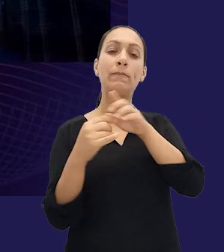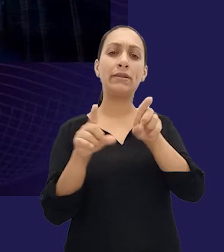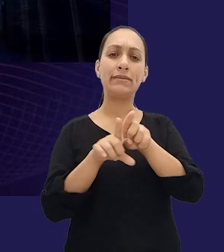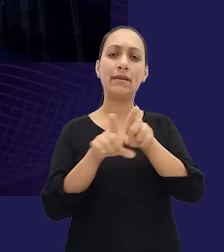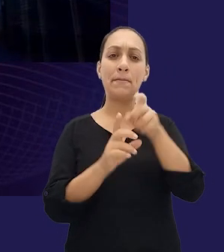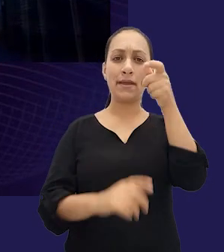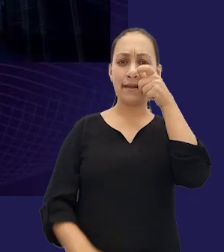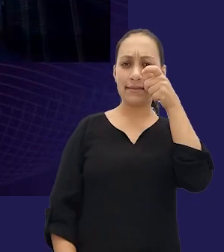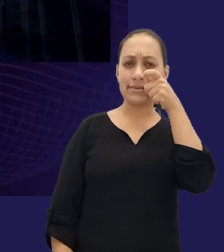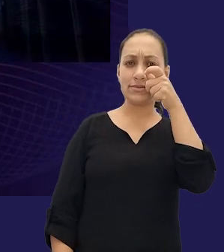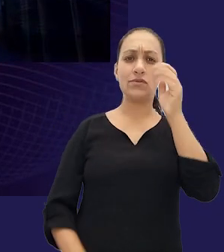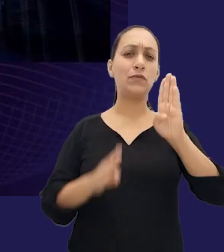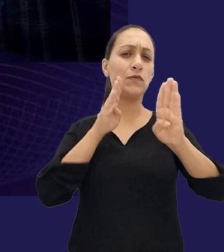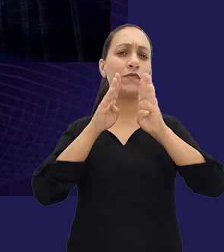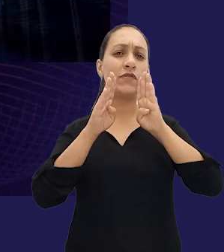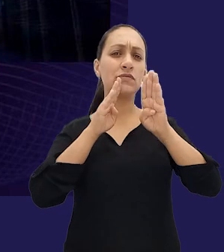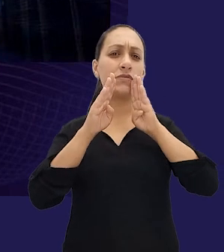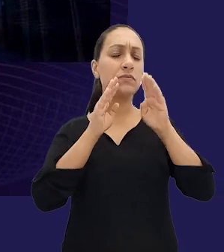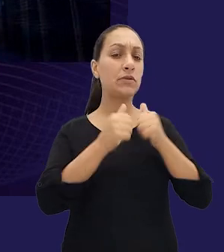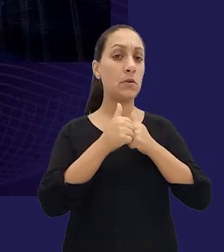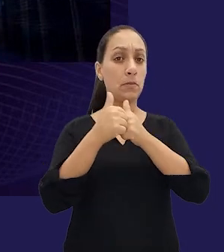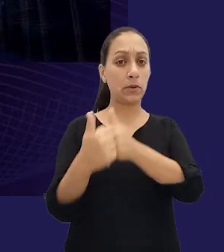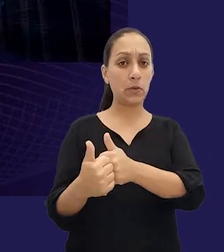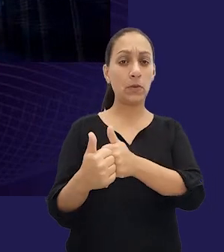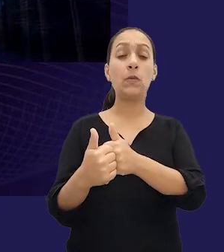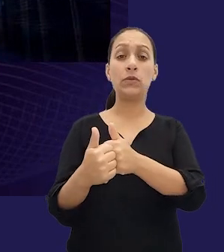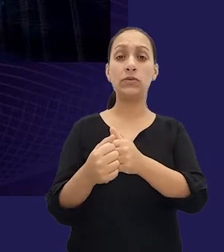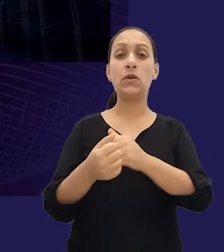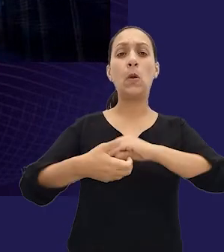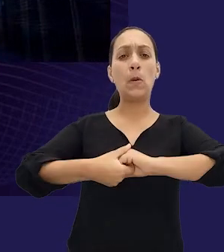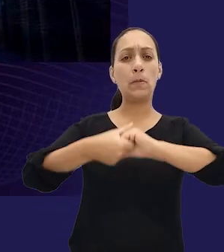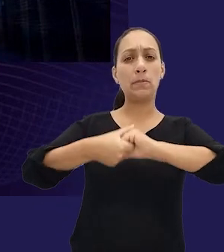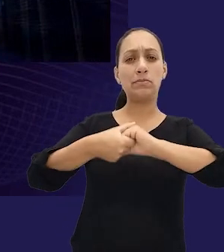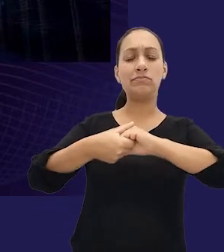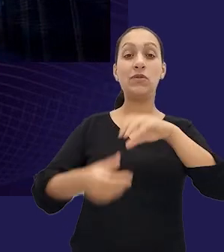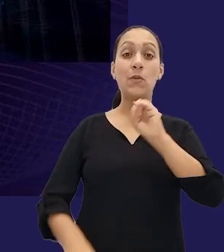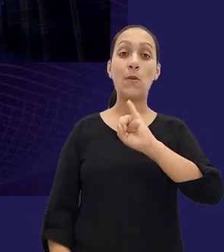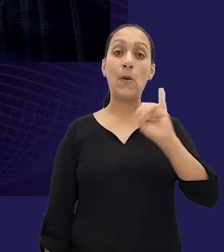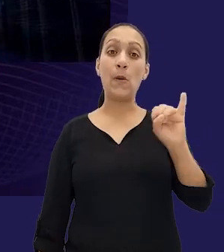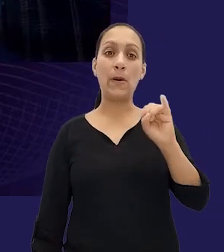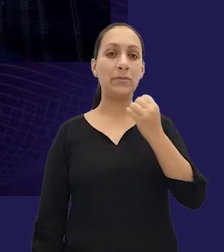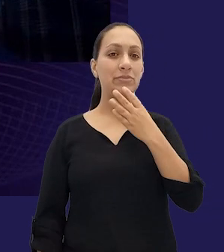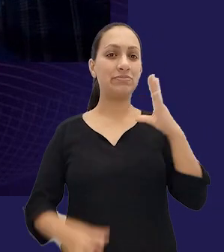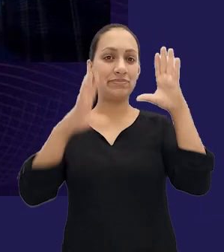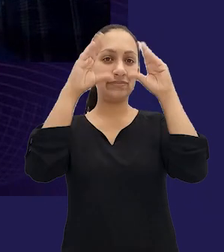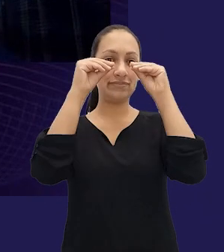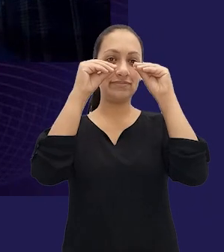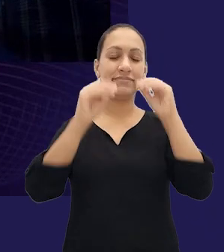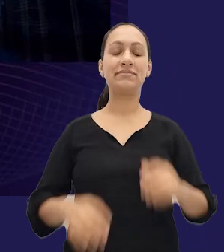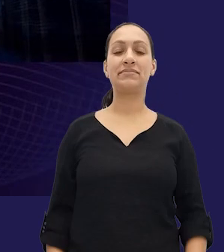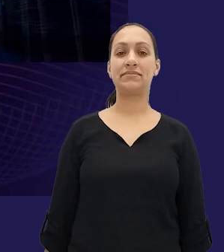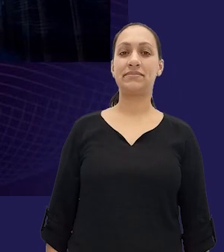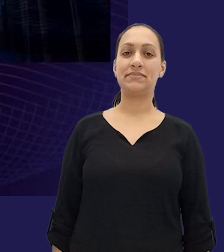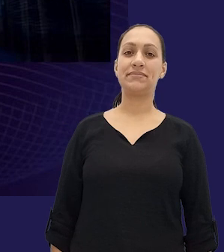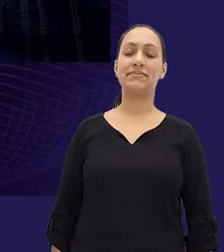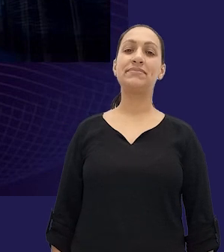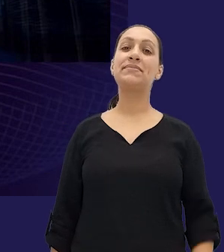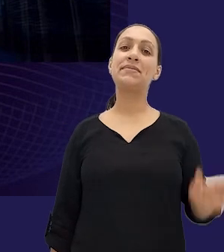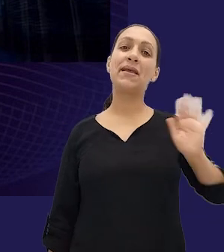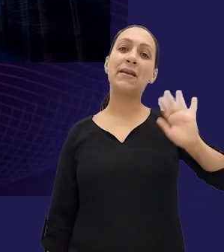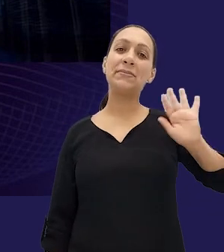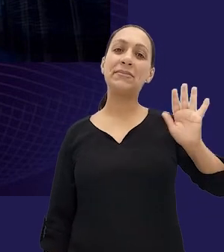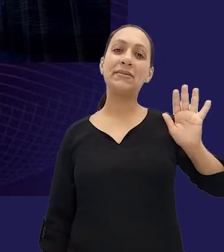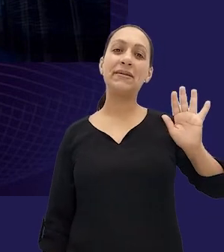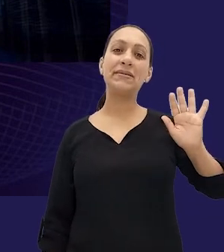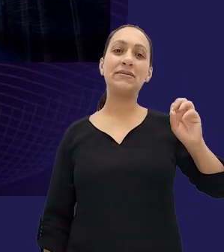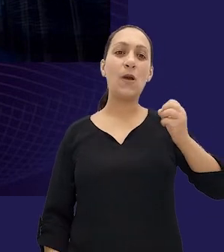tem gente no Facebook acompanhando. Dá uma boa noite aí, gente, dá um oizinho para nós aí, tá? Abana faz sinal de fumaça.